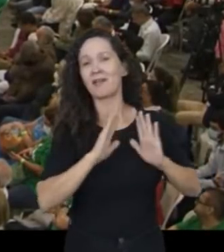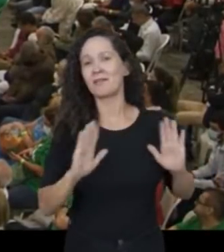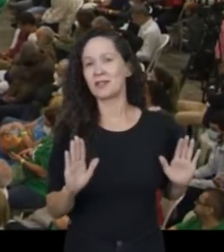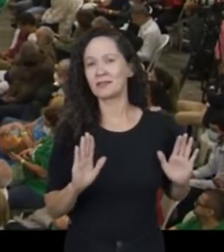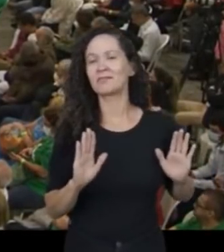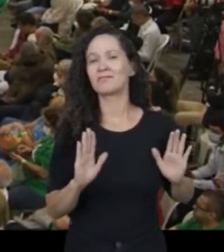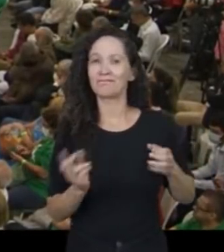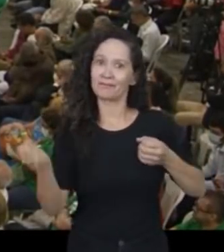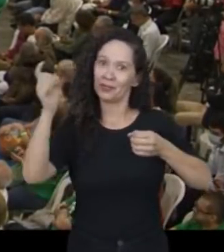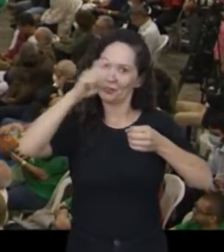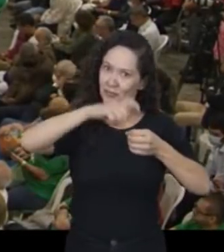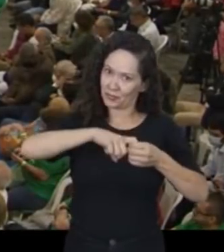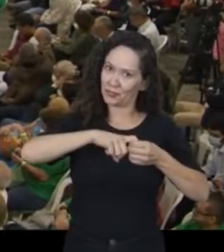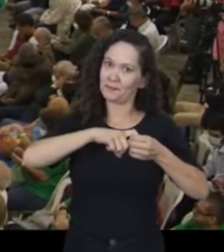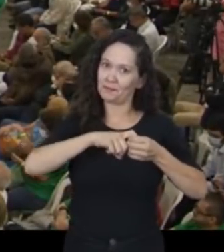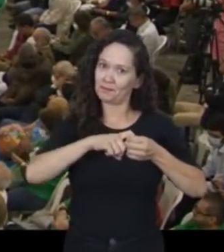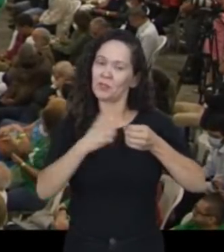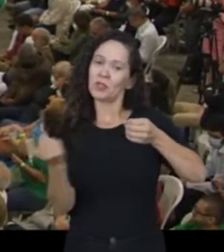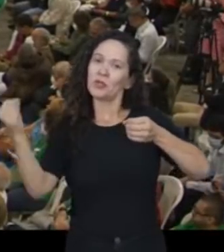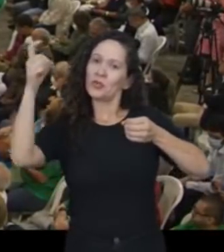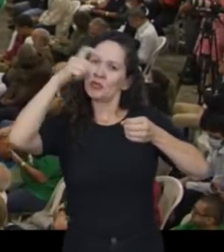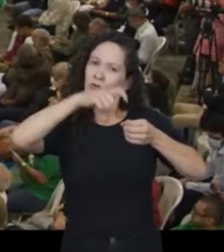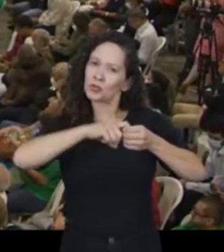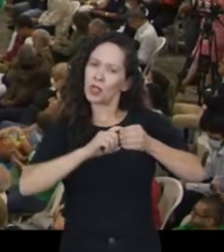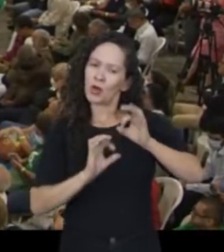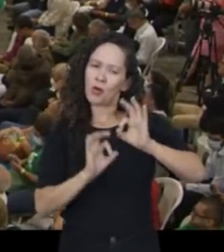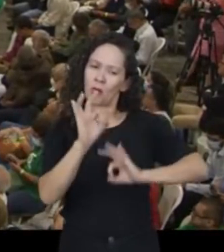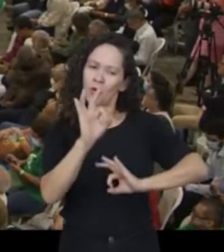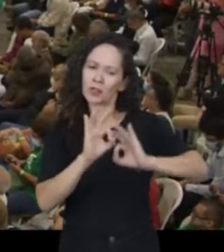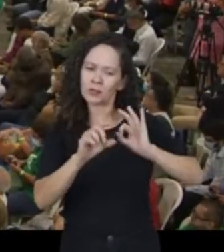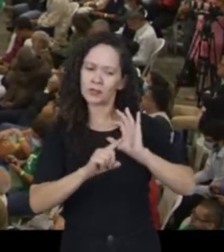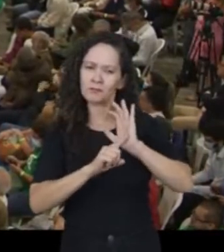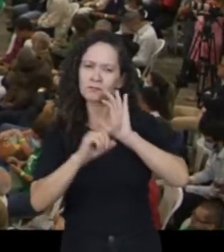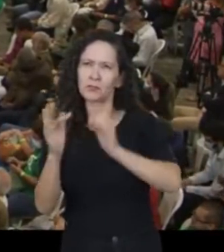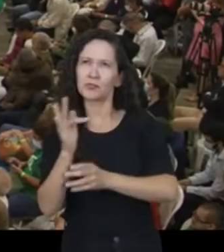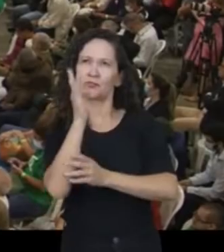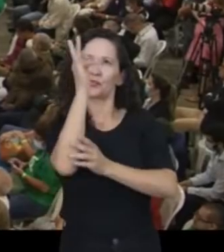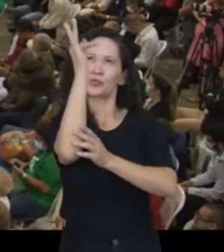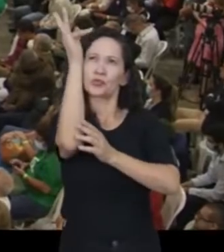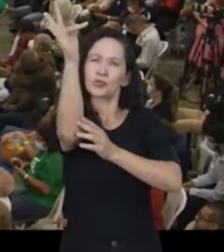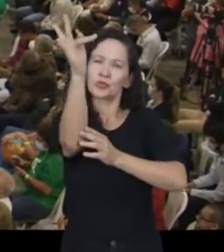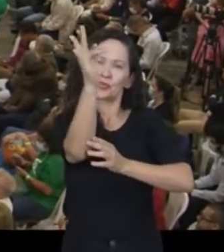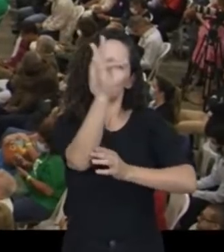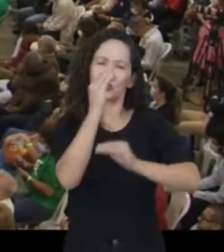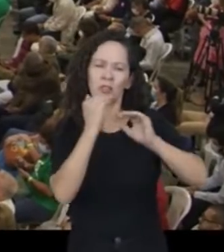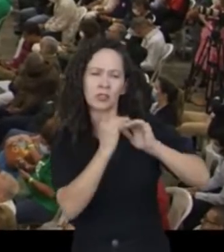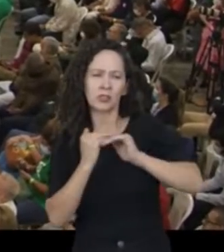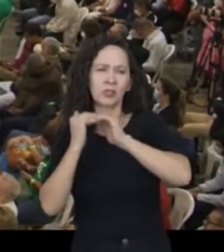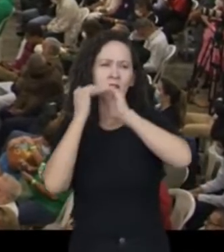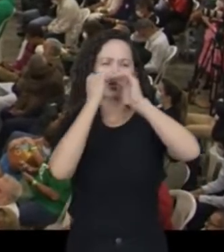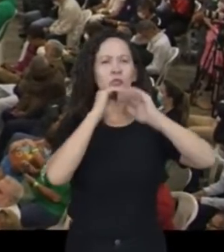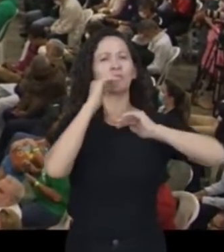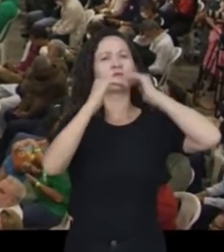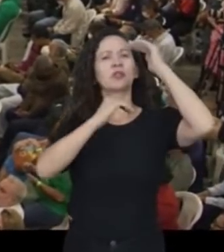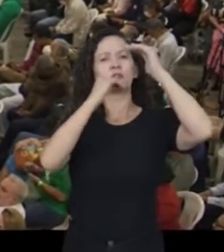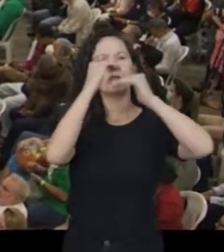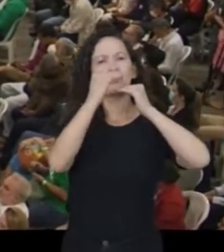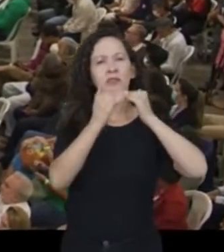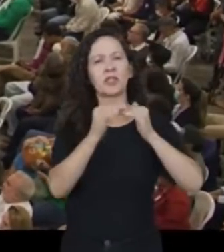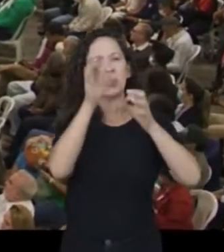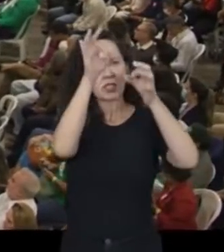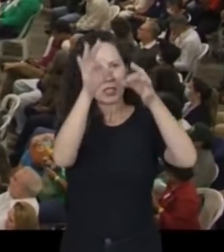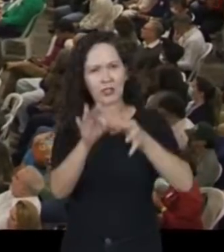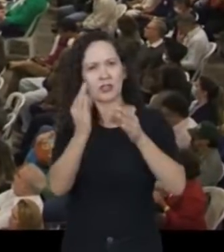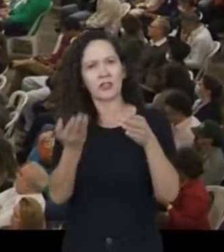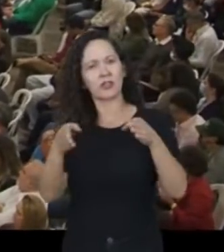vir o Brasil De Volta Para o Futuro o estilo da soberania do desenvolvimento da Justiça da inclusão social